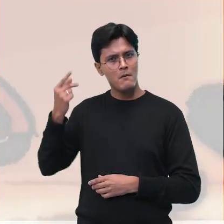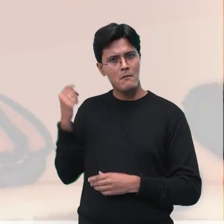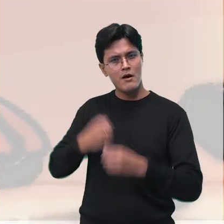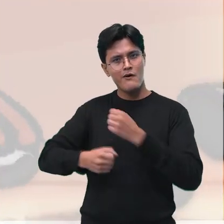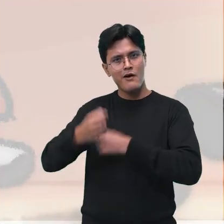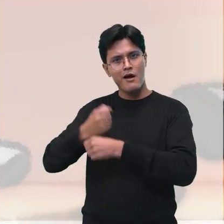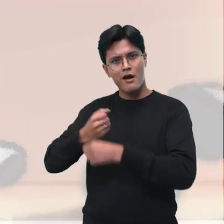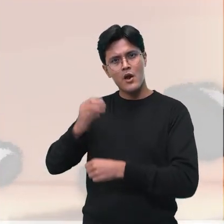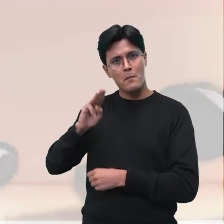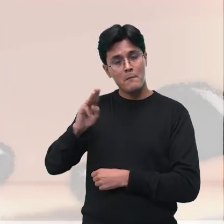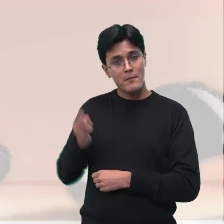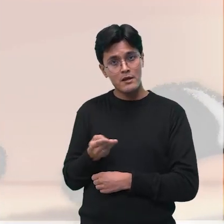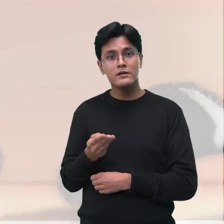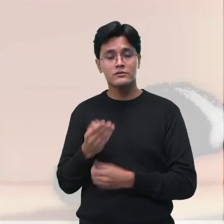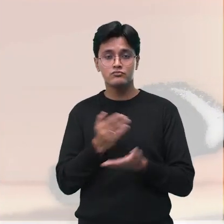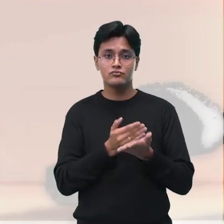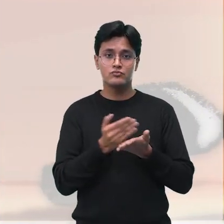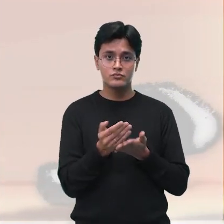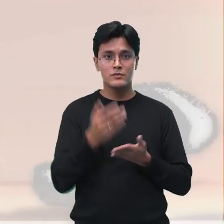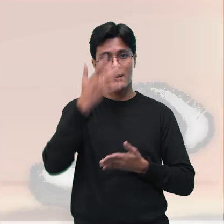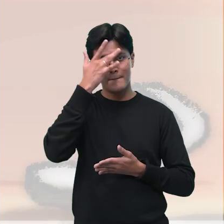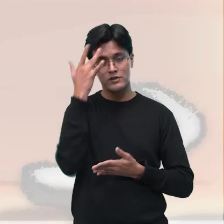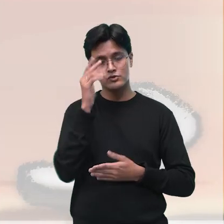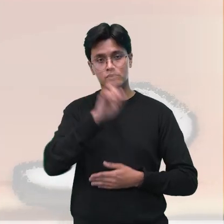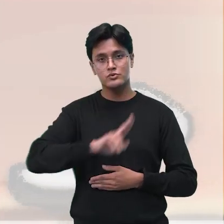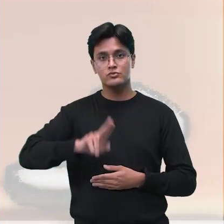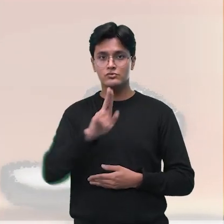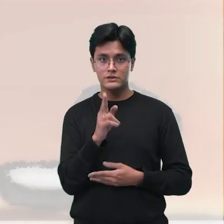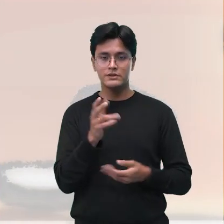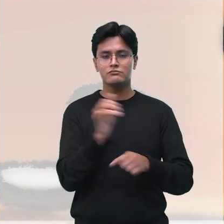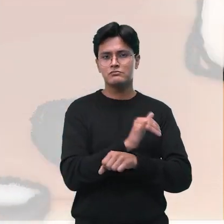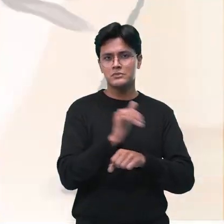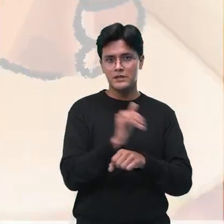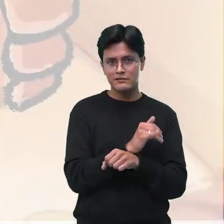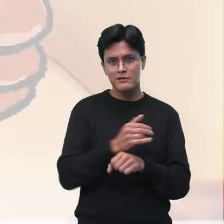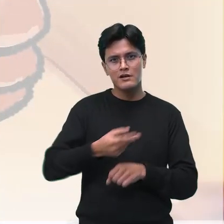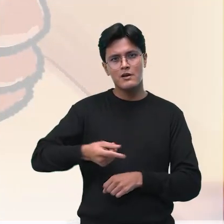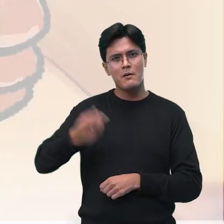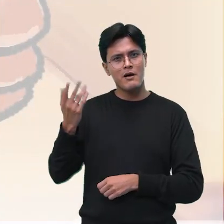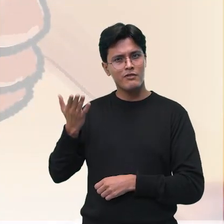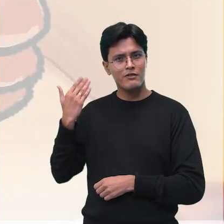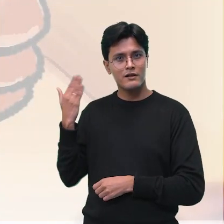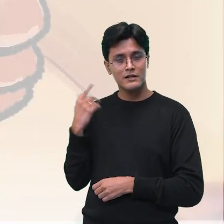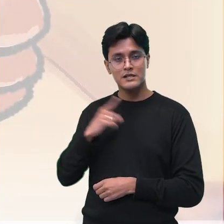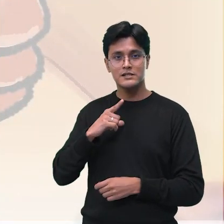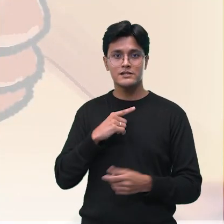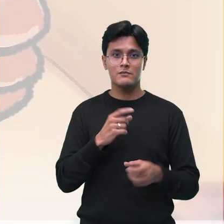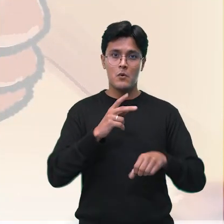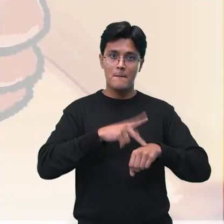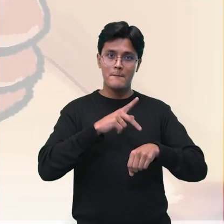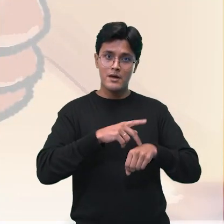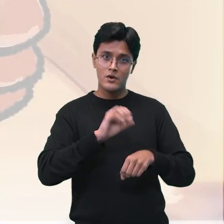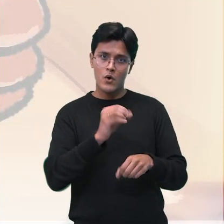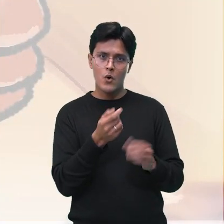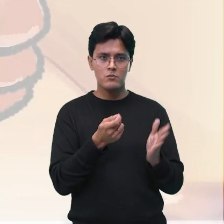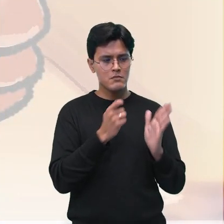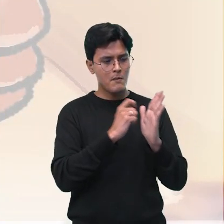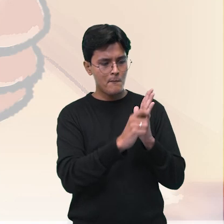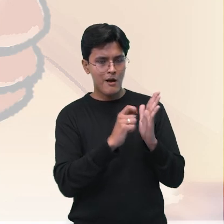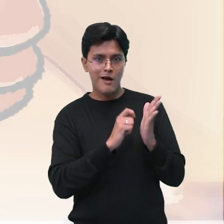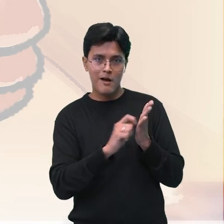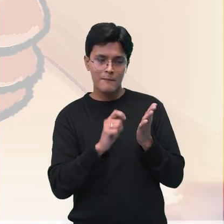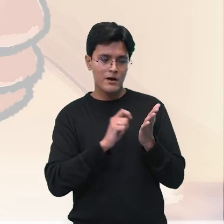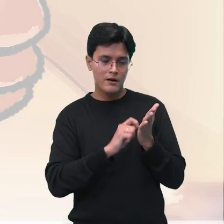No início, as pessoas usavam métodos primitivos, como pedras ou marcas na superfície, para contar